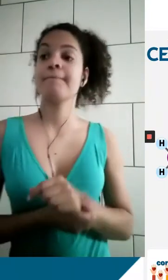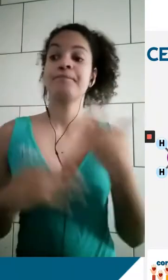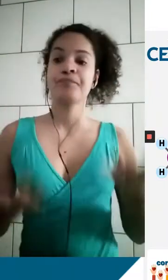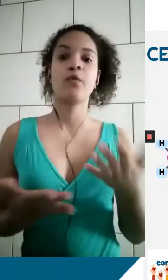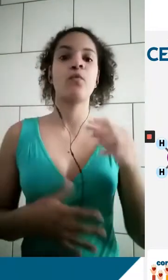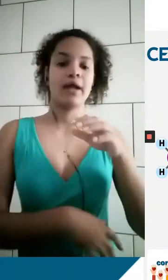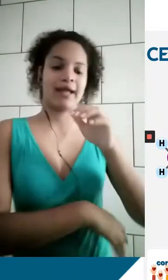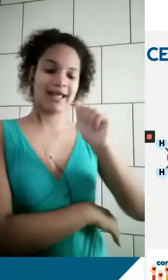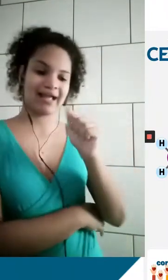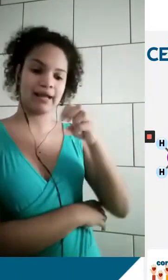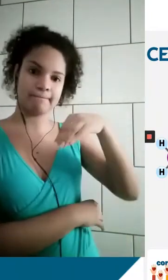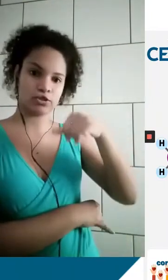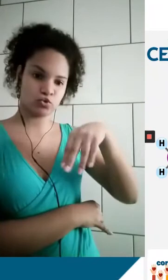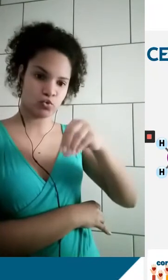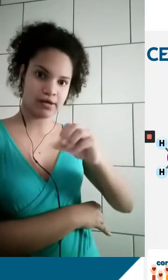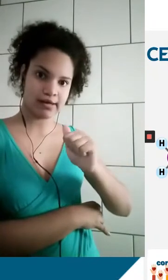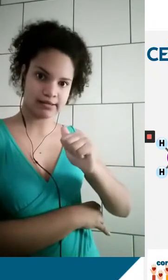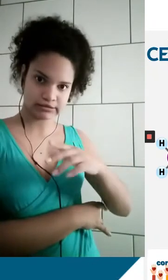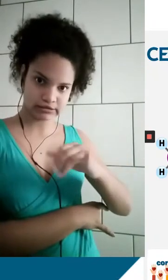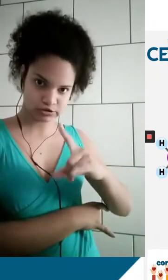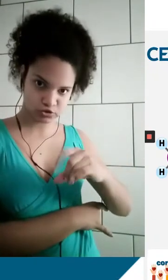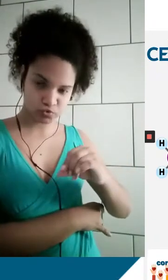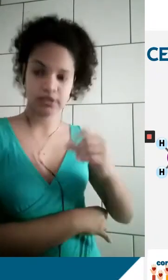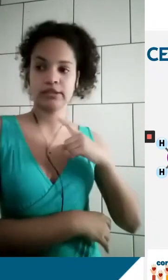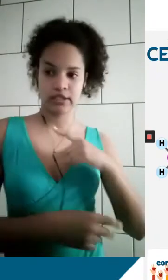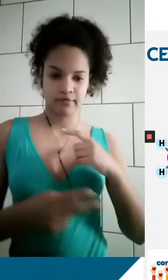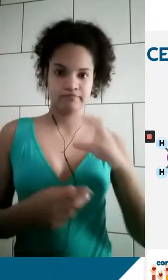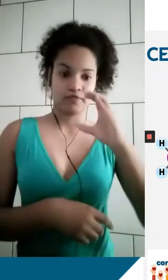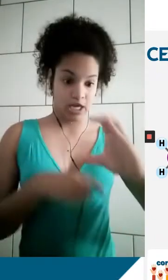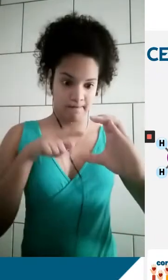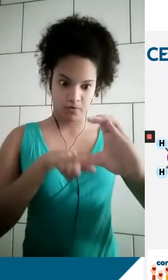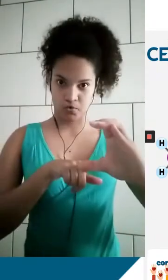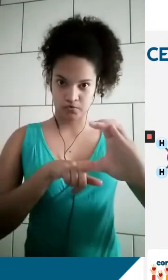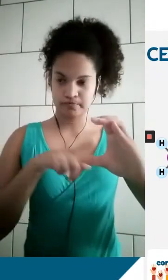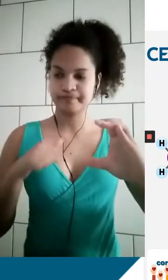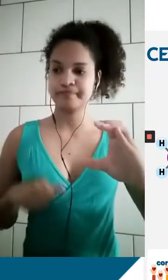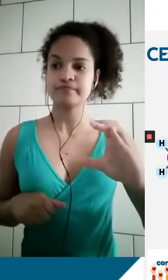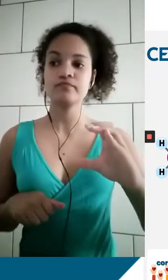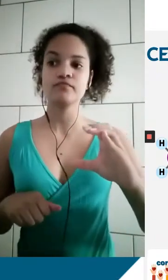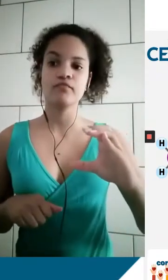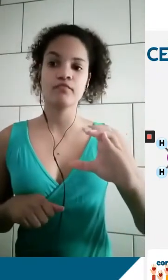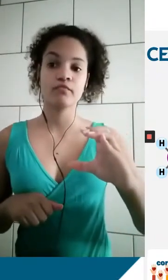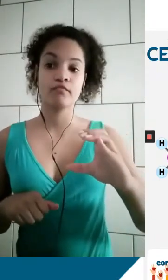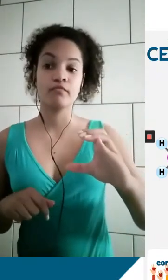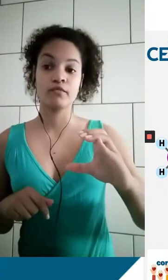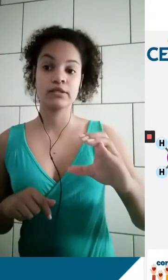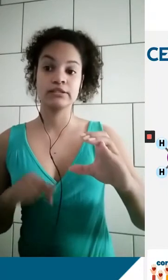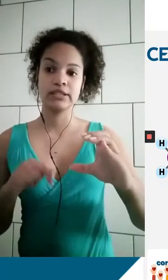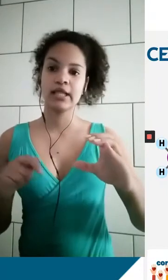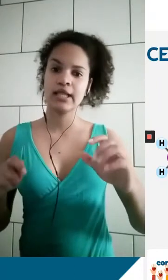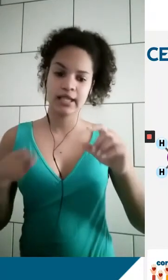saber que o aminoácido ele tem um carbono tetravalente, e aí, neste